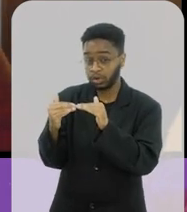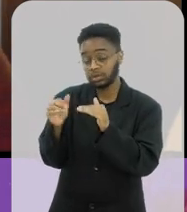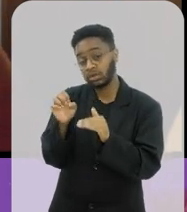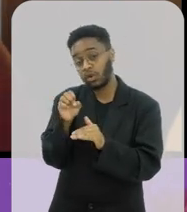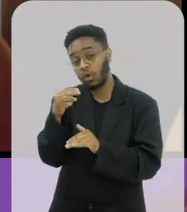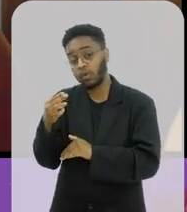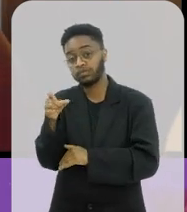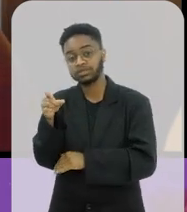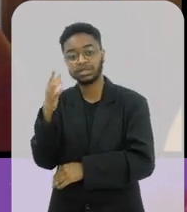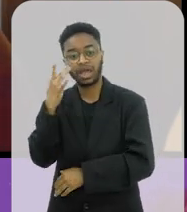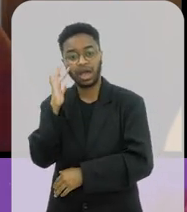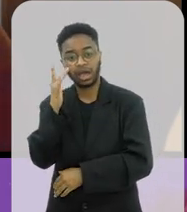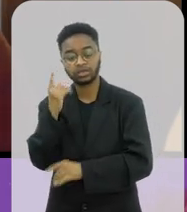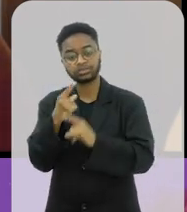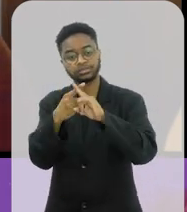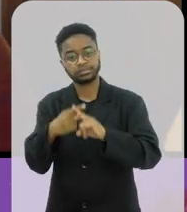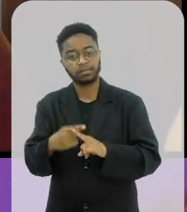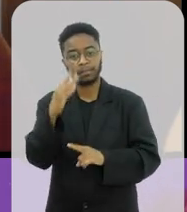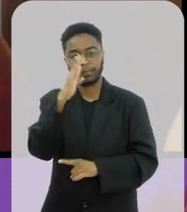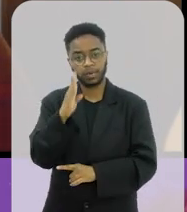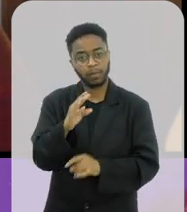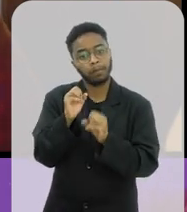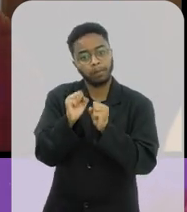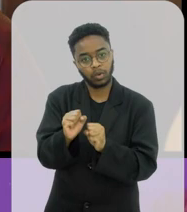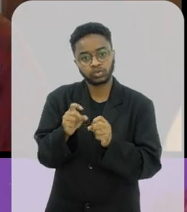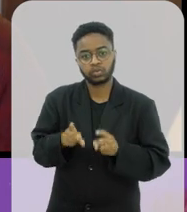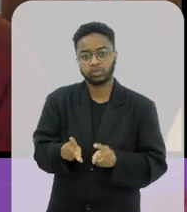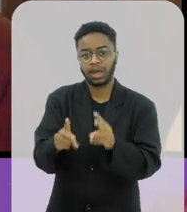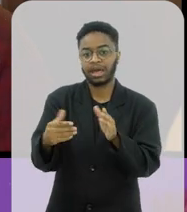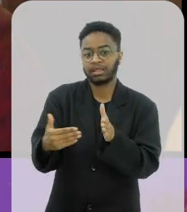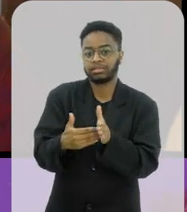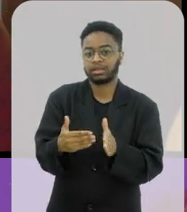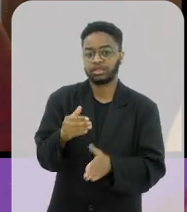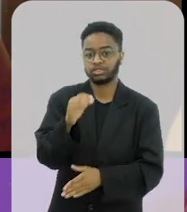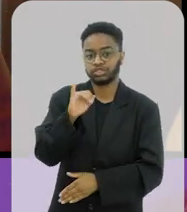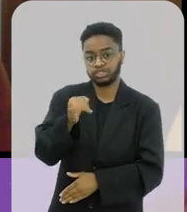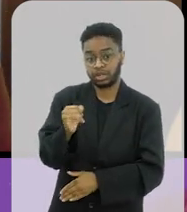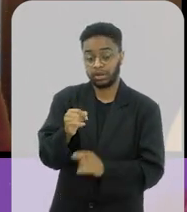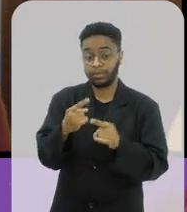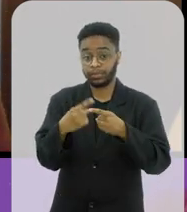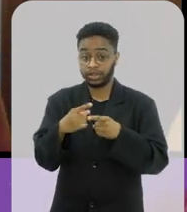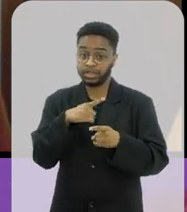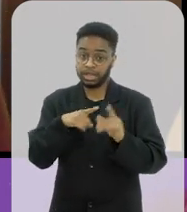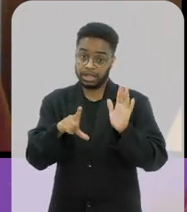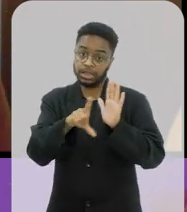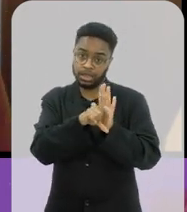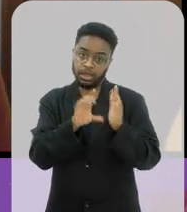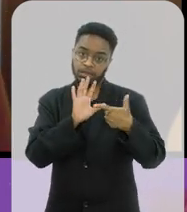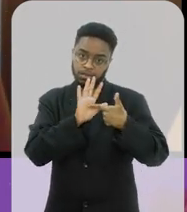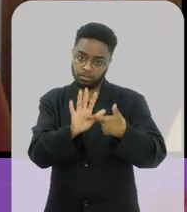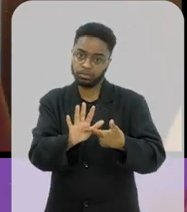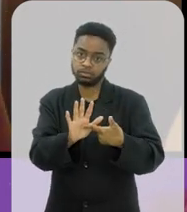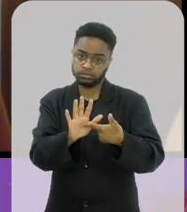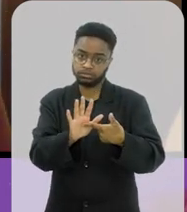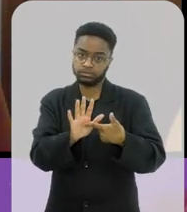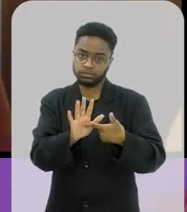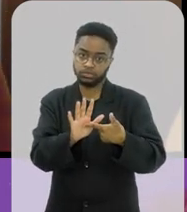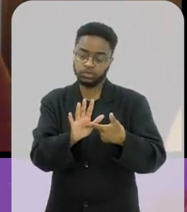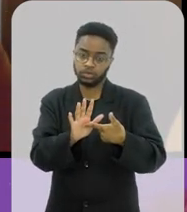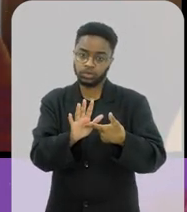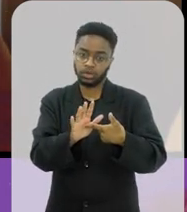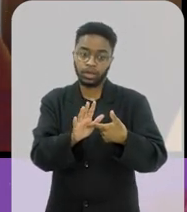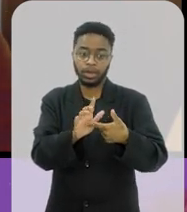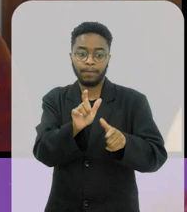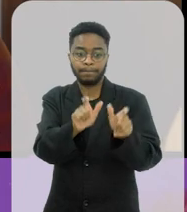ou acha que o Campeonato Brasileiro poderia se estender até janeiro, mesmo tendo uma lei, né, uma lei dizendo